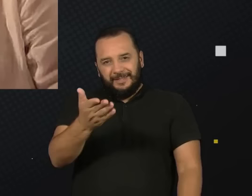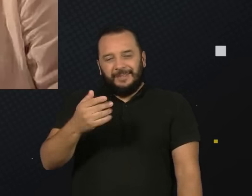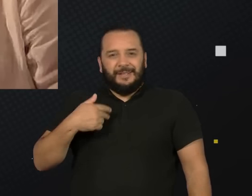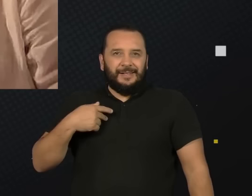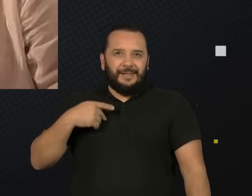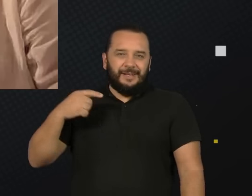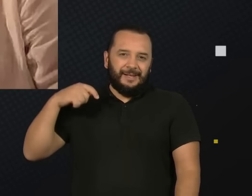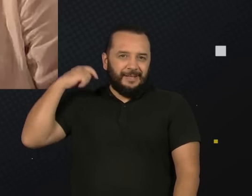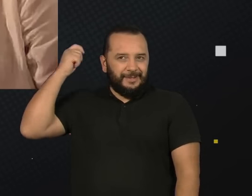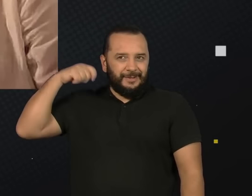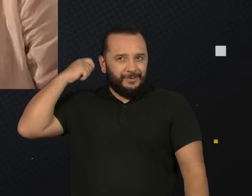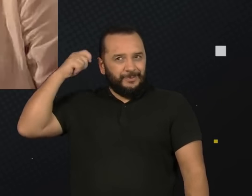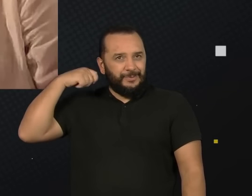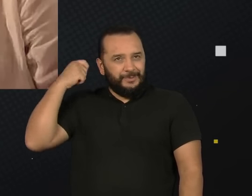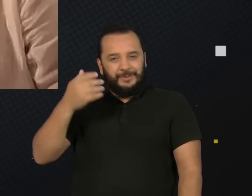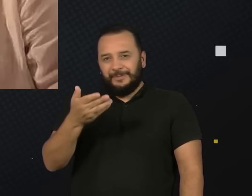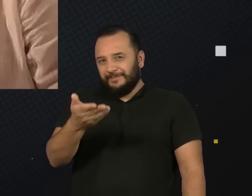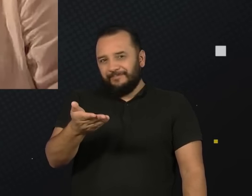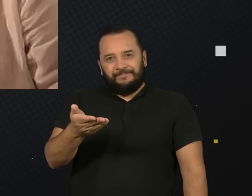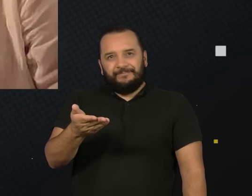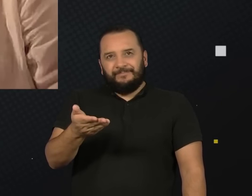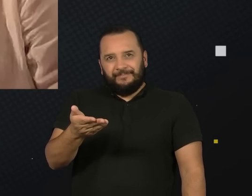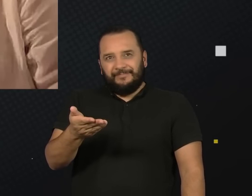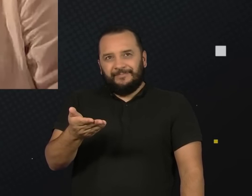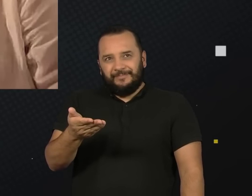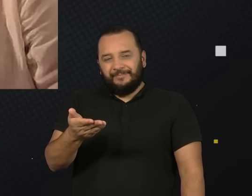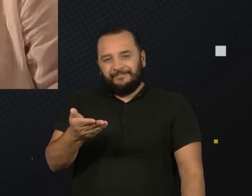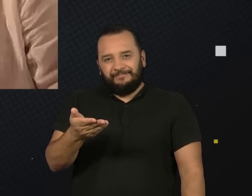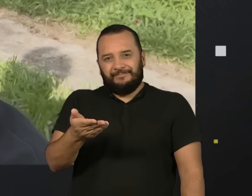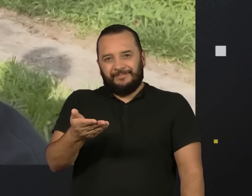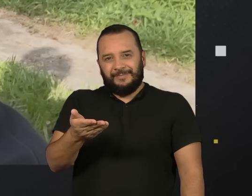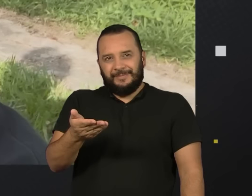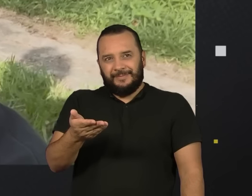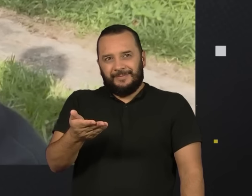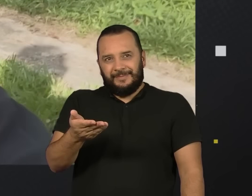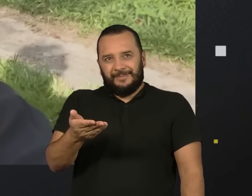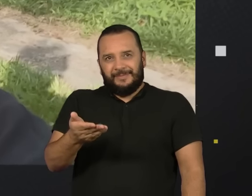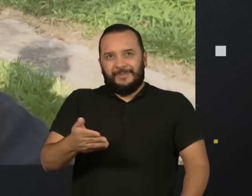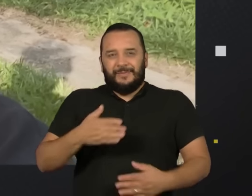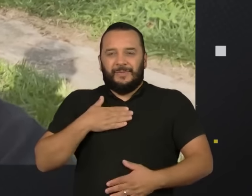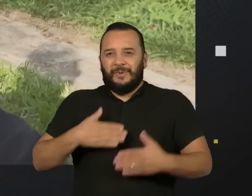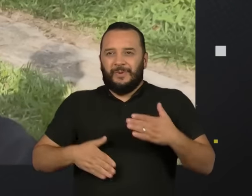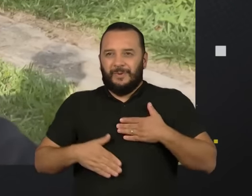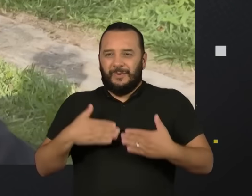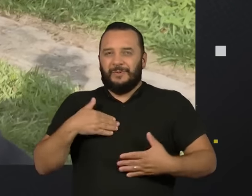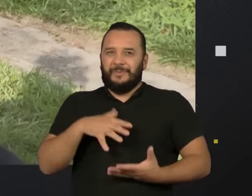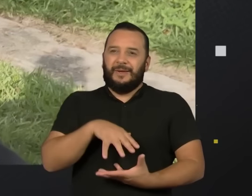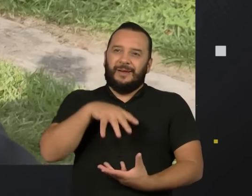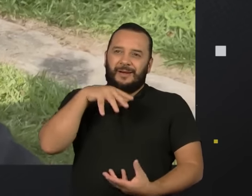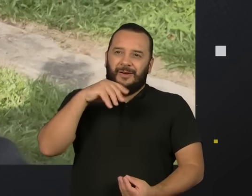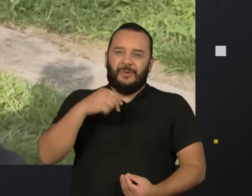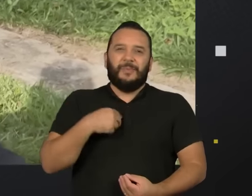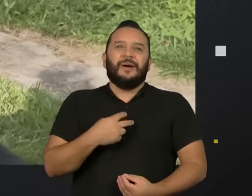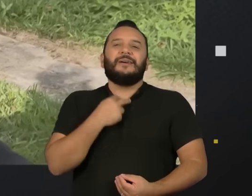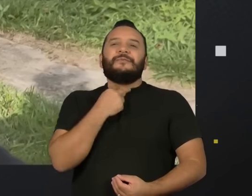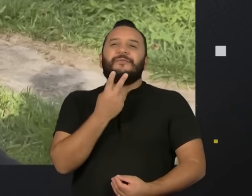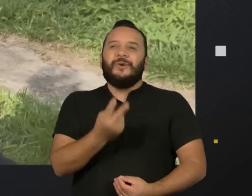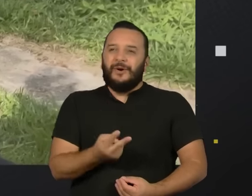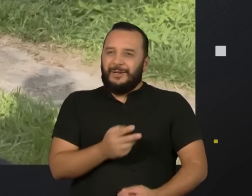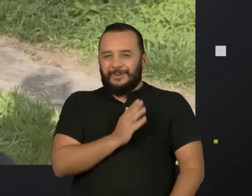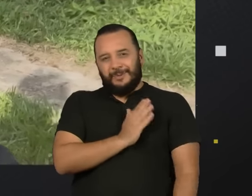esse, que exerce a função com o corpo, com a alma, com a voz, com tudo, com o